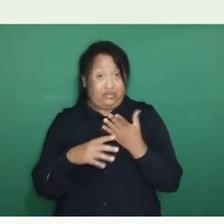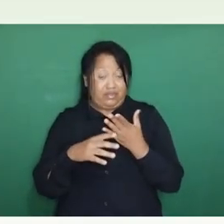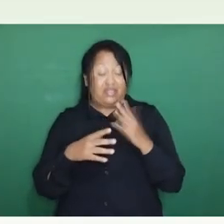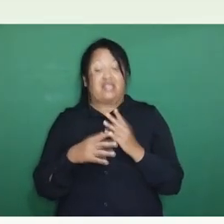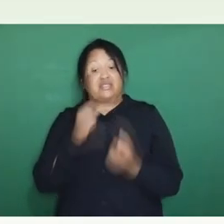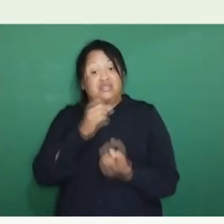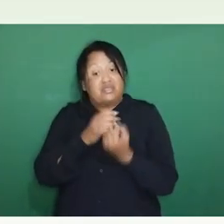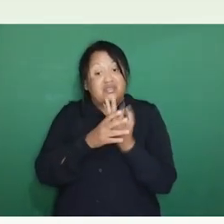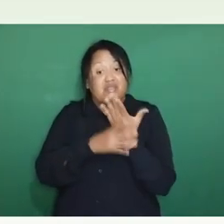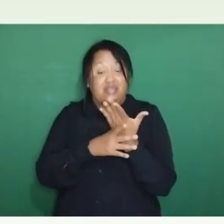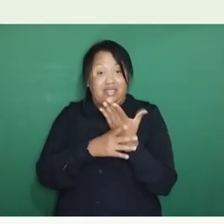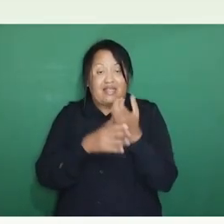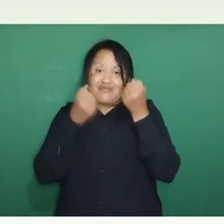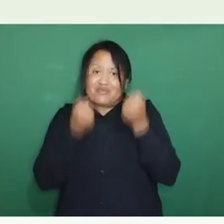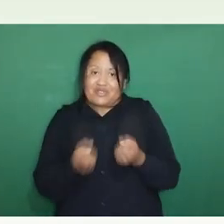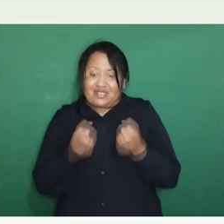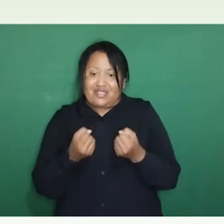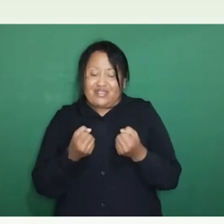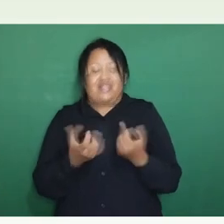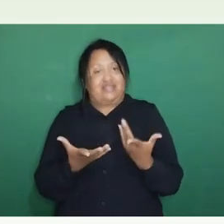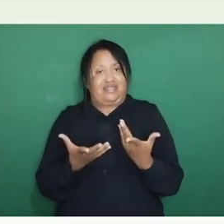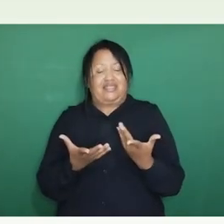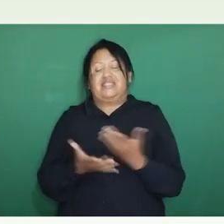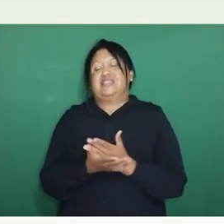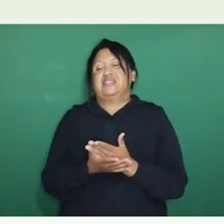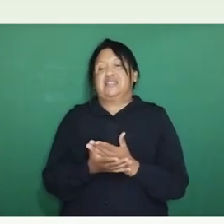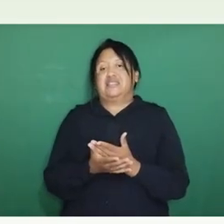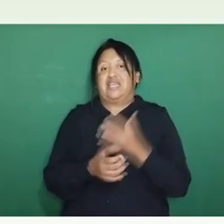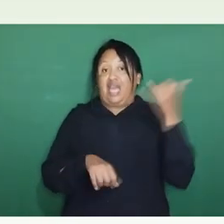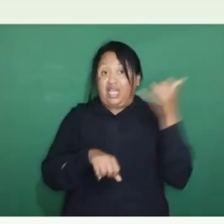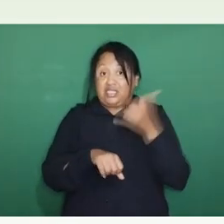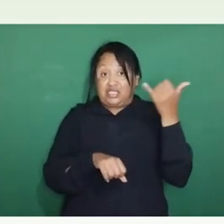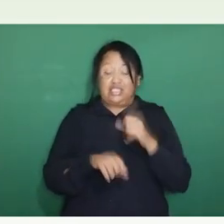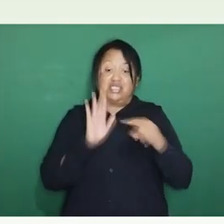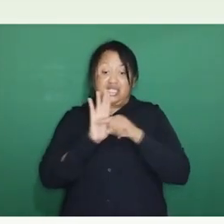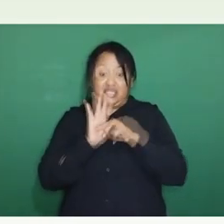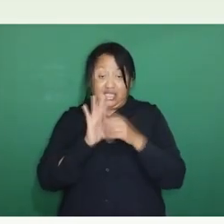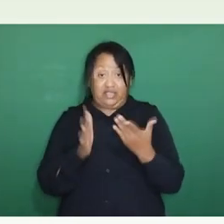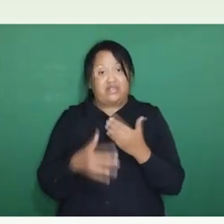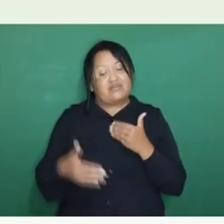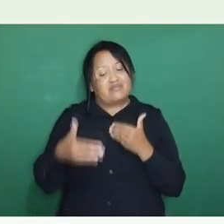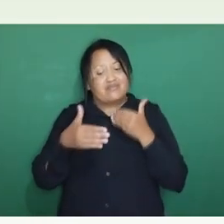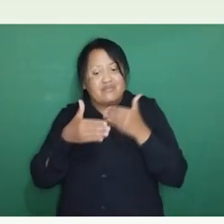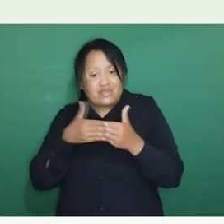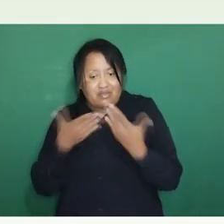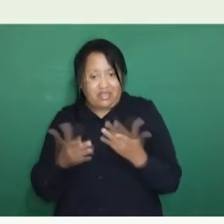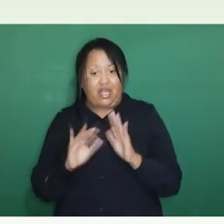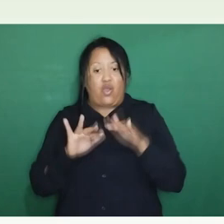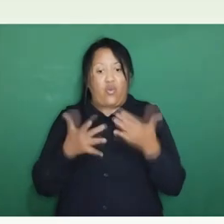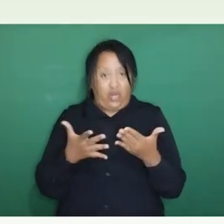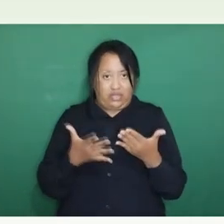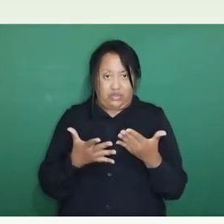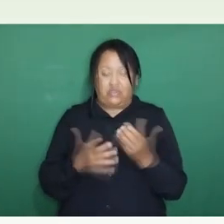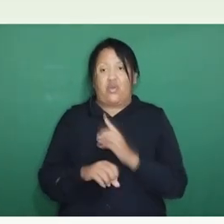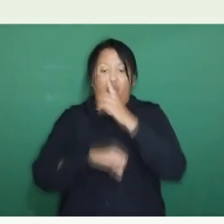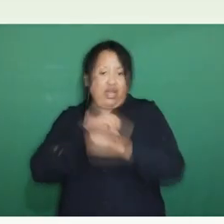a densidade de carga negativa nessa proximidade enquanto que os átomos de